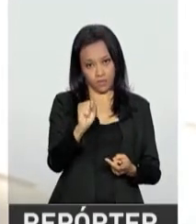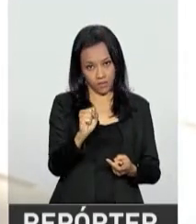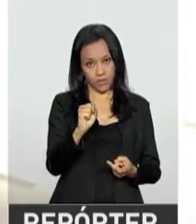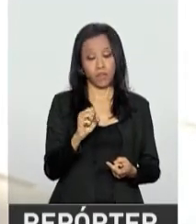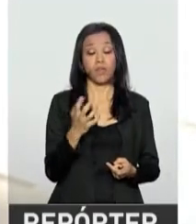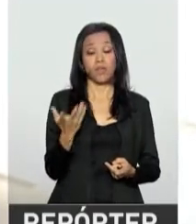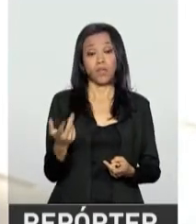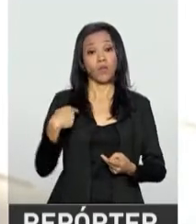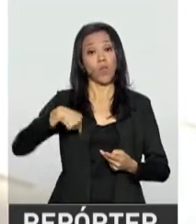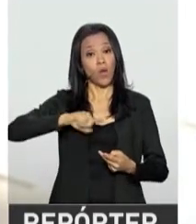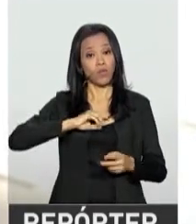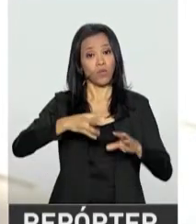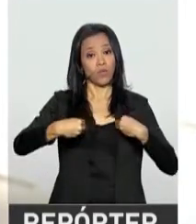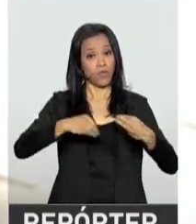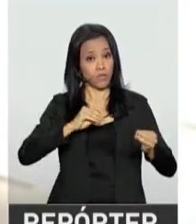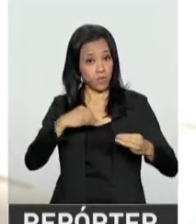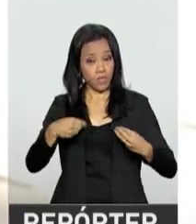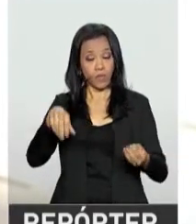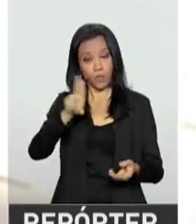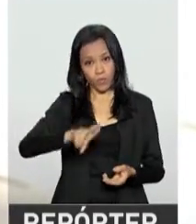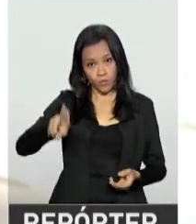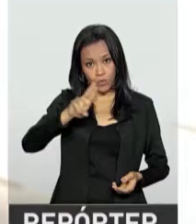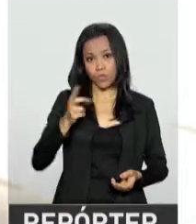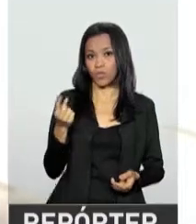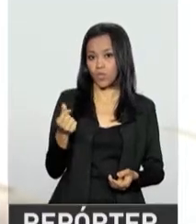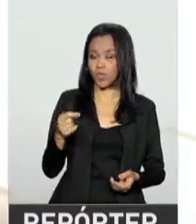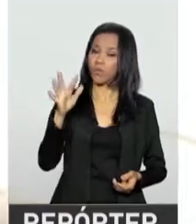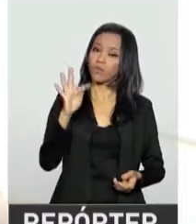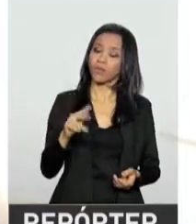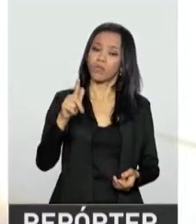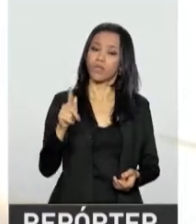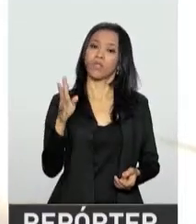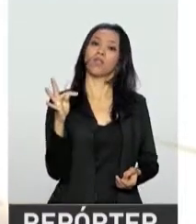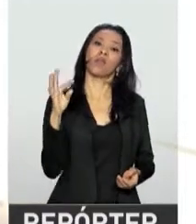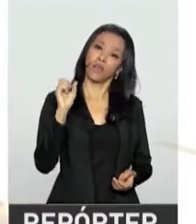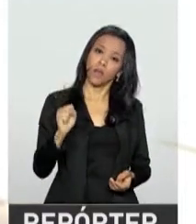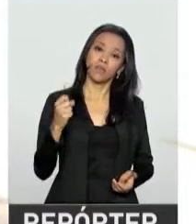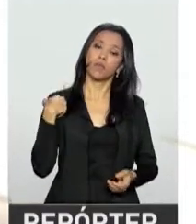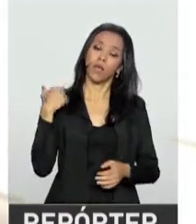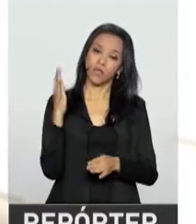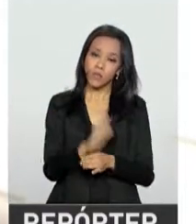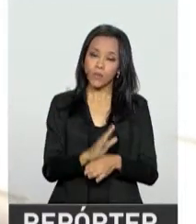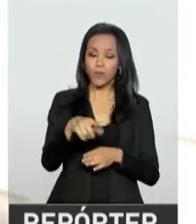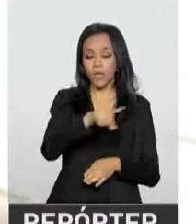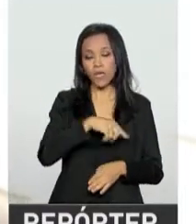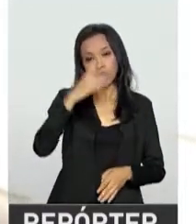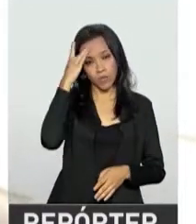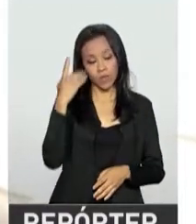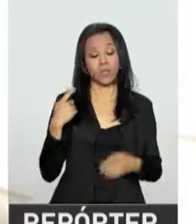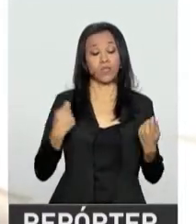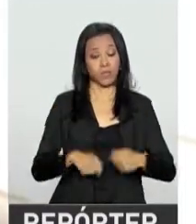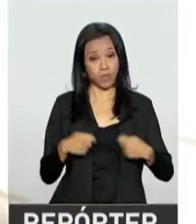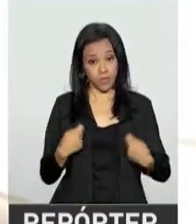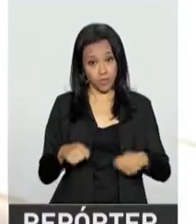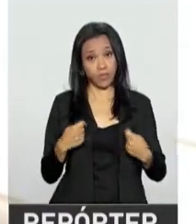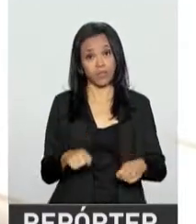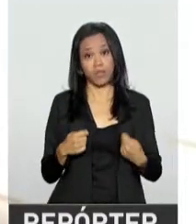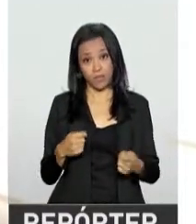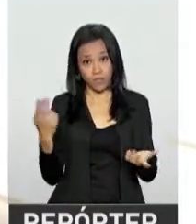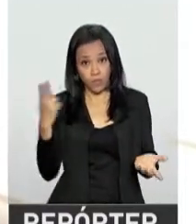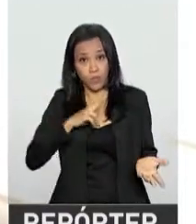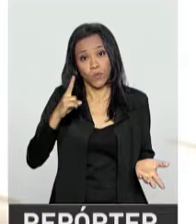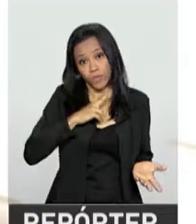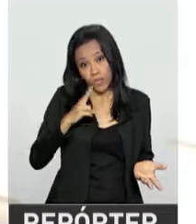aplicação dos recursos do fundo de garantia até naturalmente aqueles que têm necessidades mais urgentes